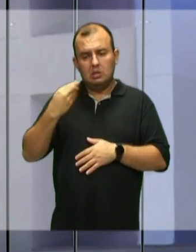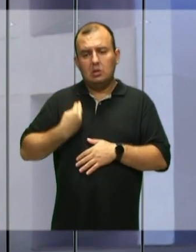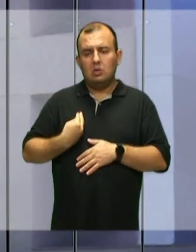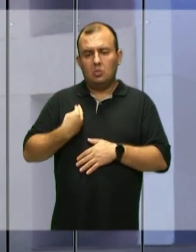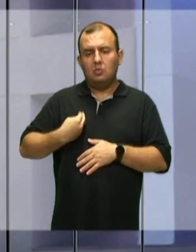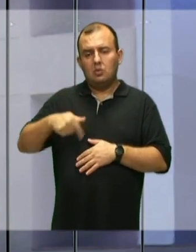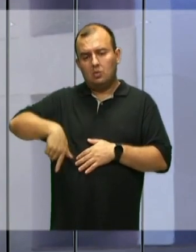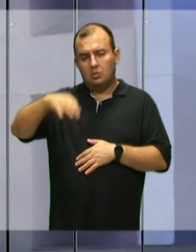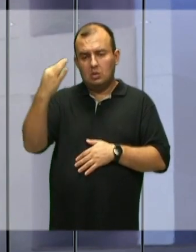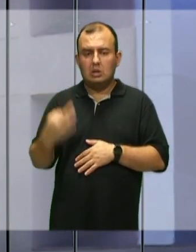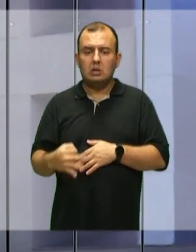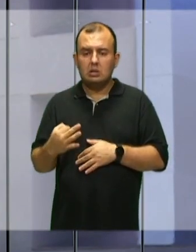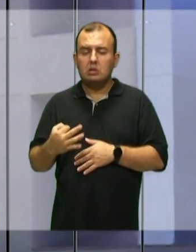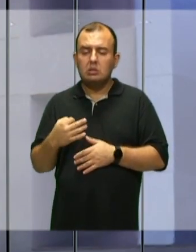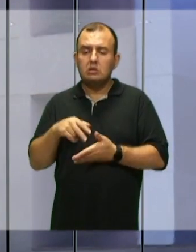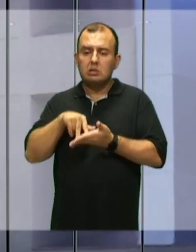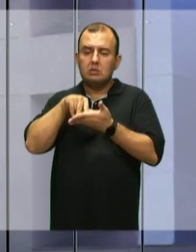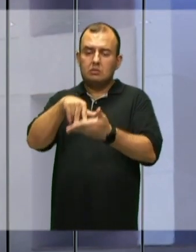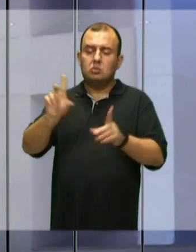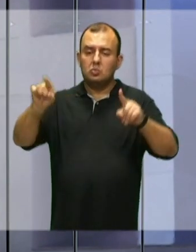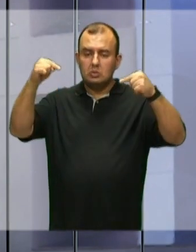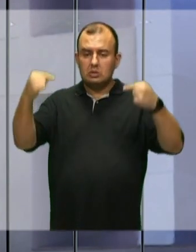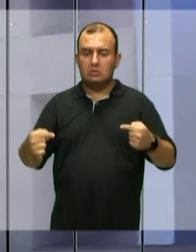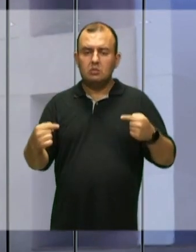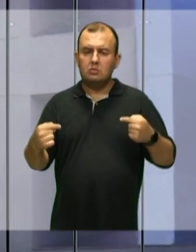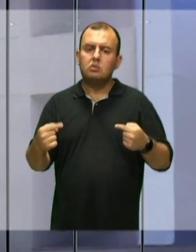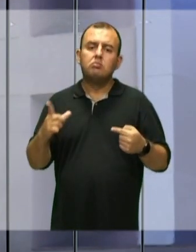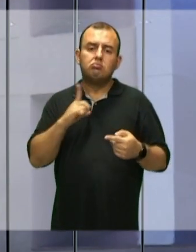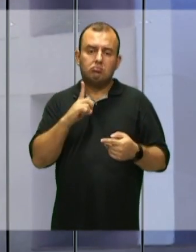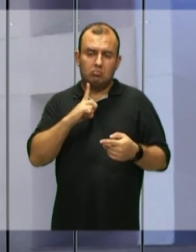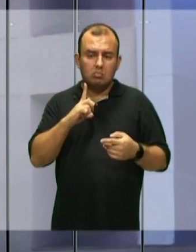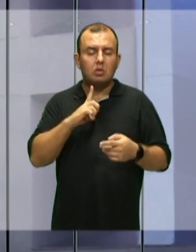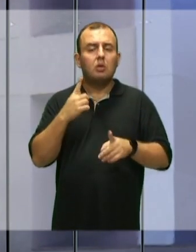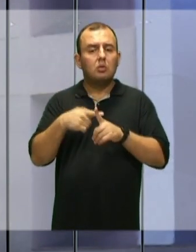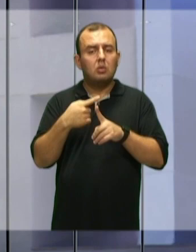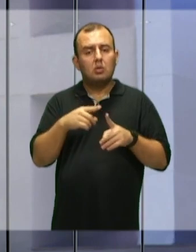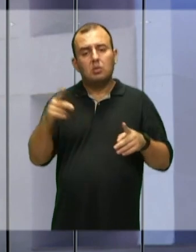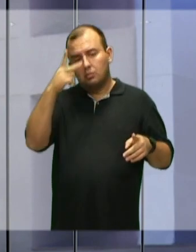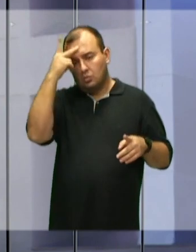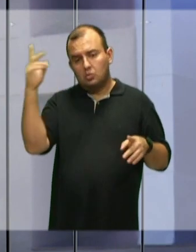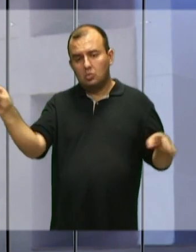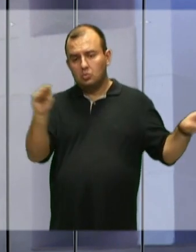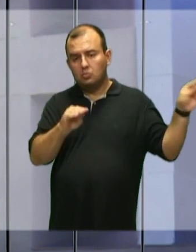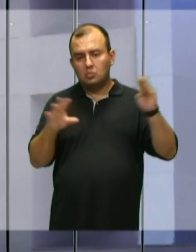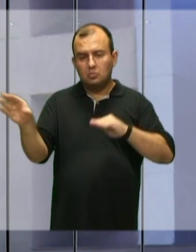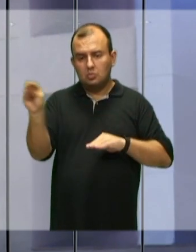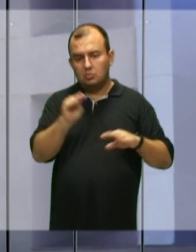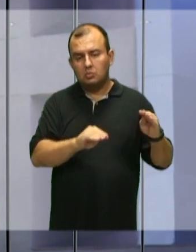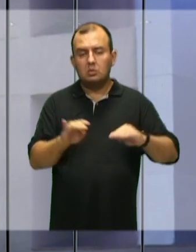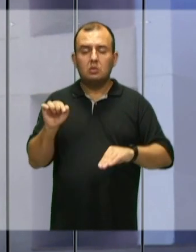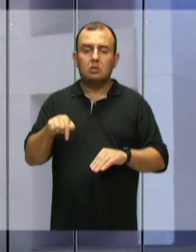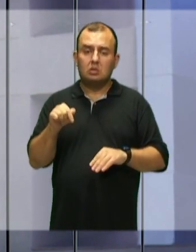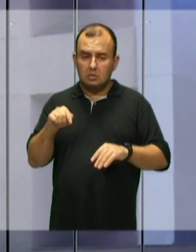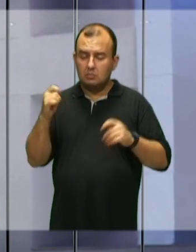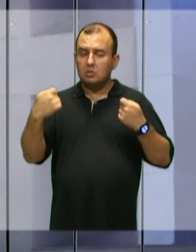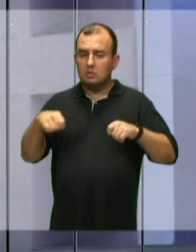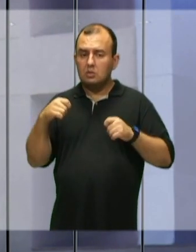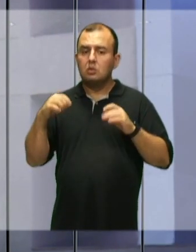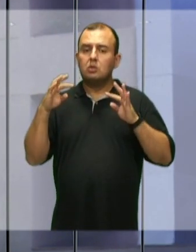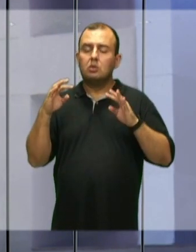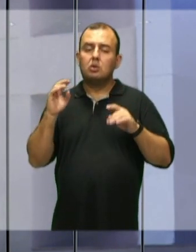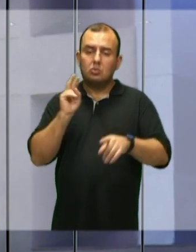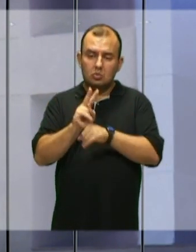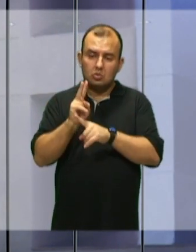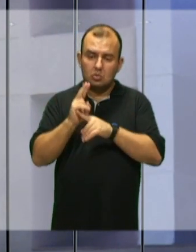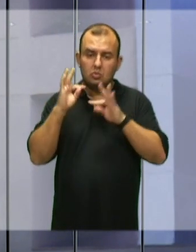eh de frente a um desafio muito grande justamente por essa migração das pessoas pra cidade né Nós temos que dar conta disso tudo